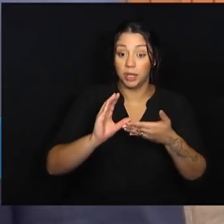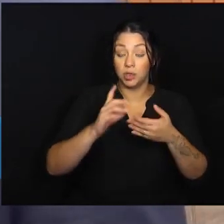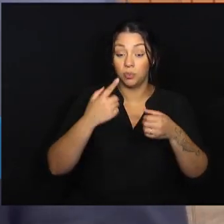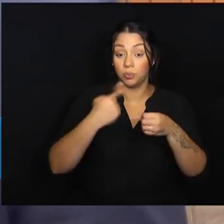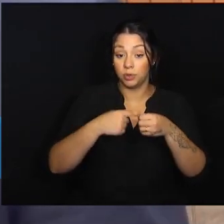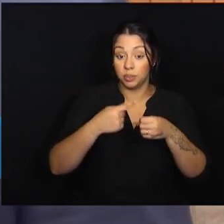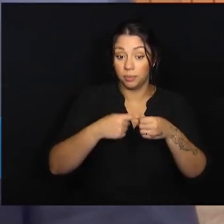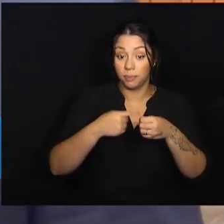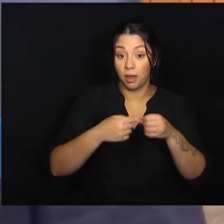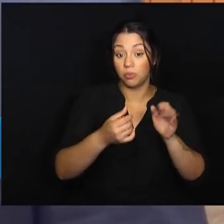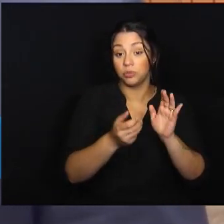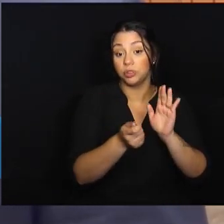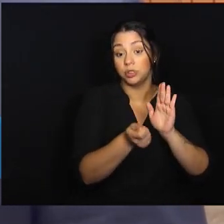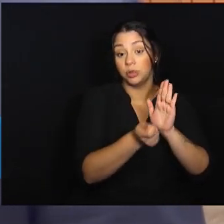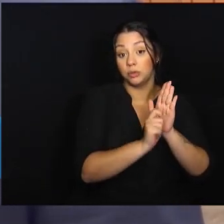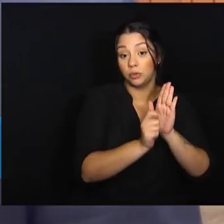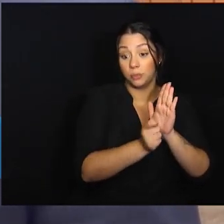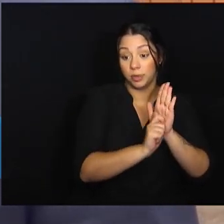tive uma reunião